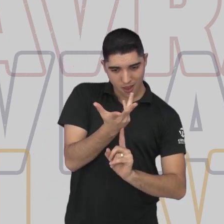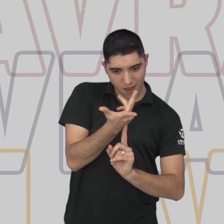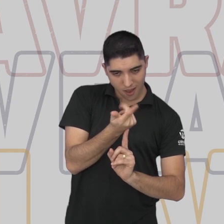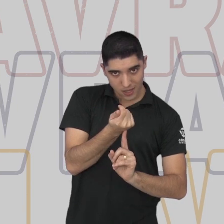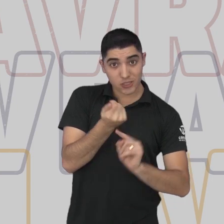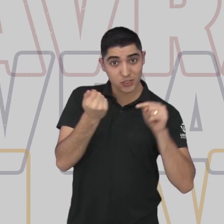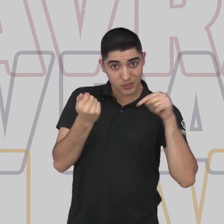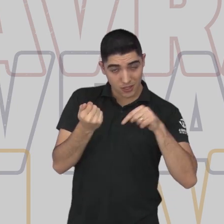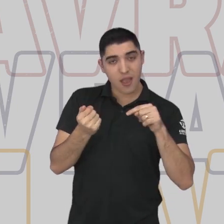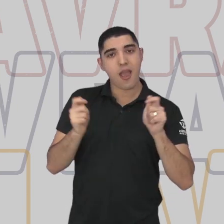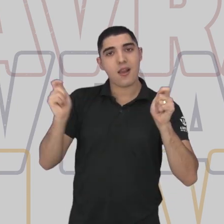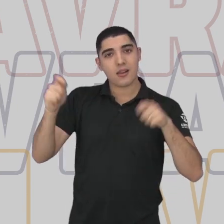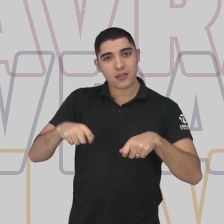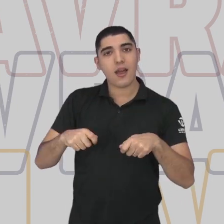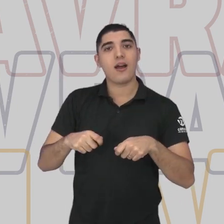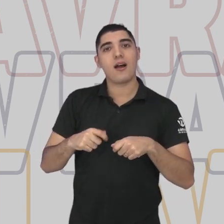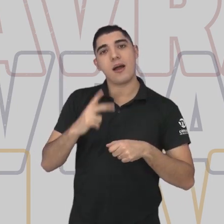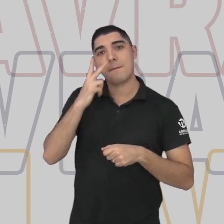faz a arte,